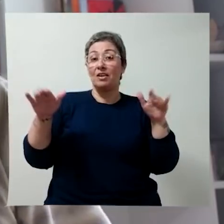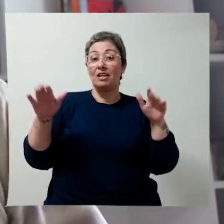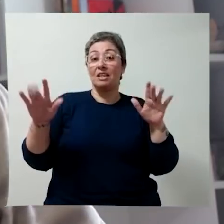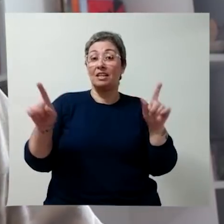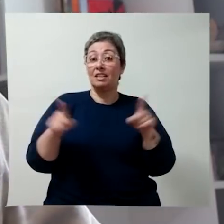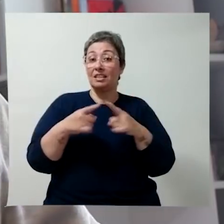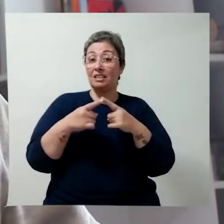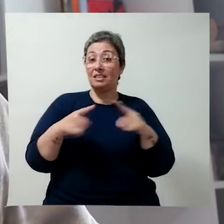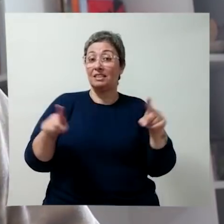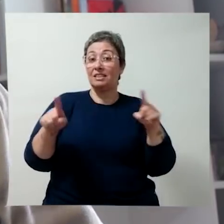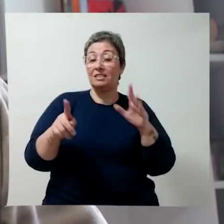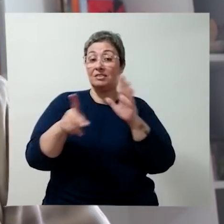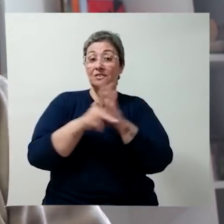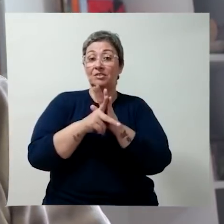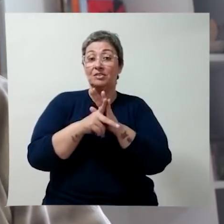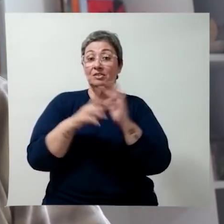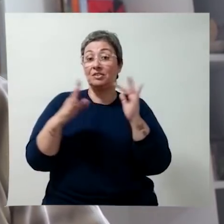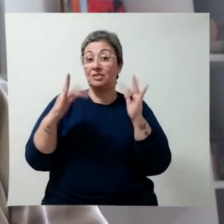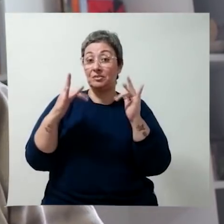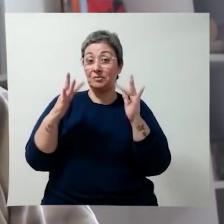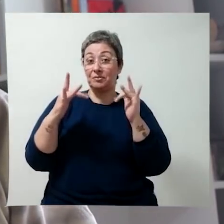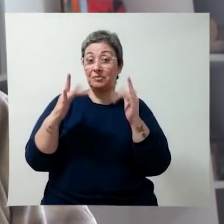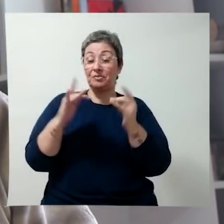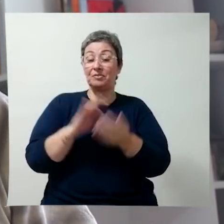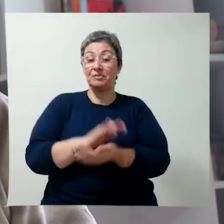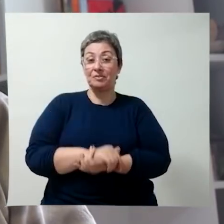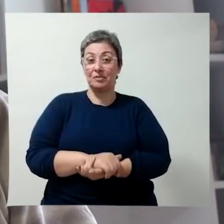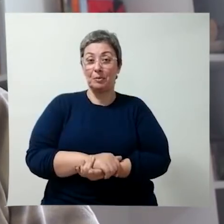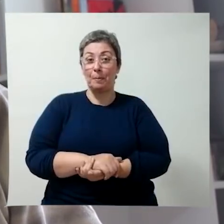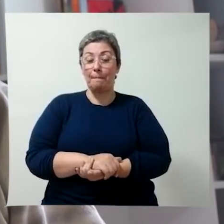namorados. Vou a cantar canção pros